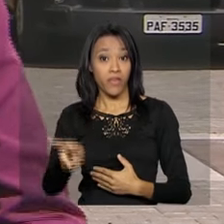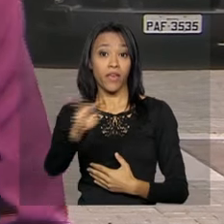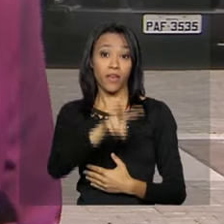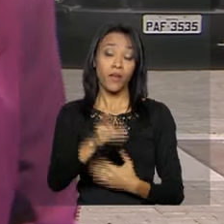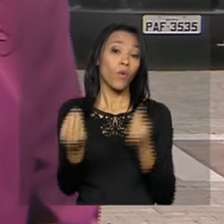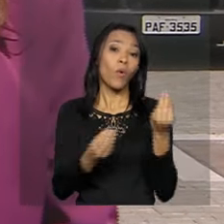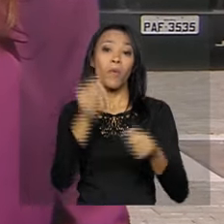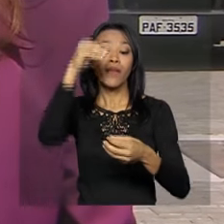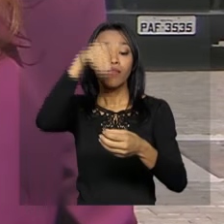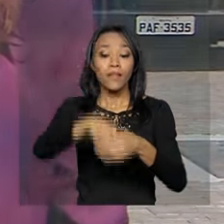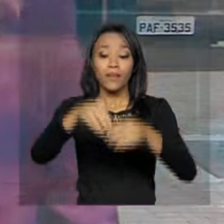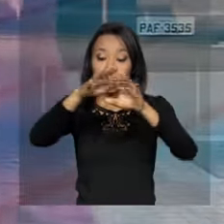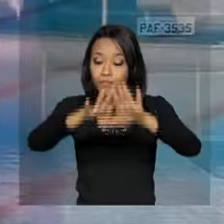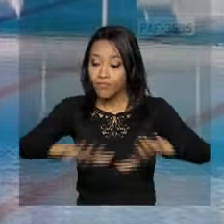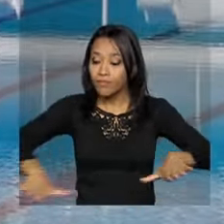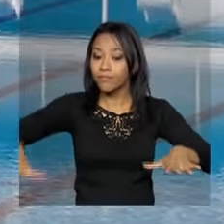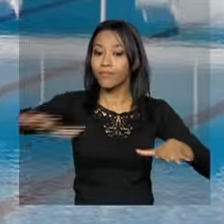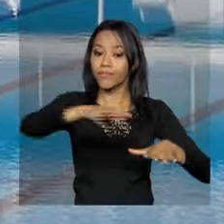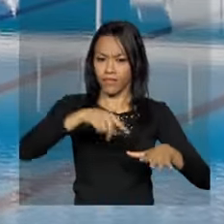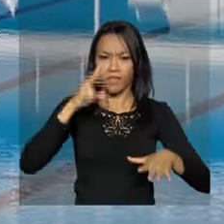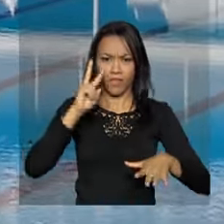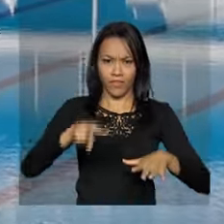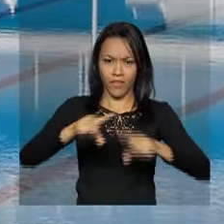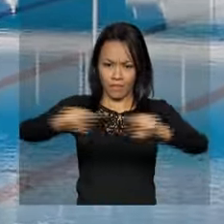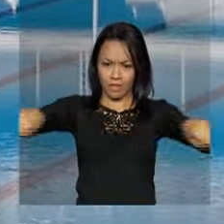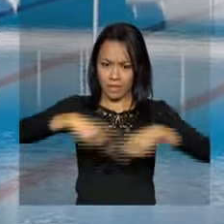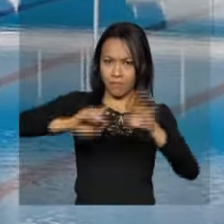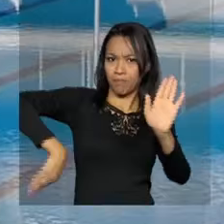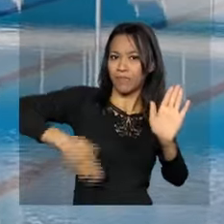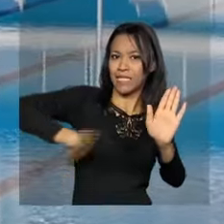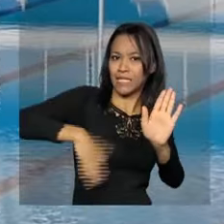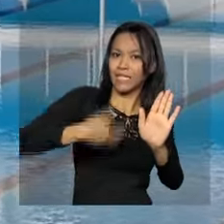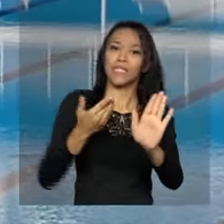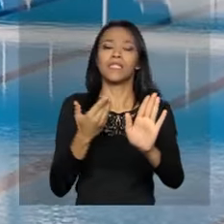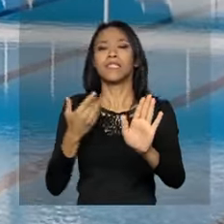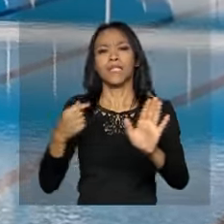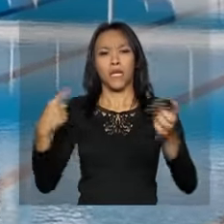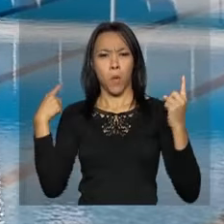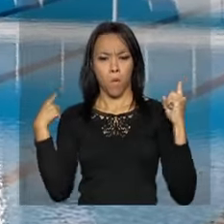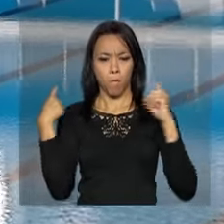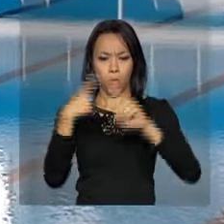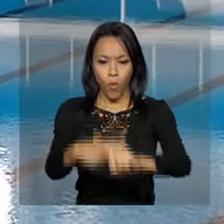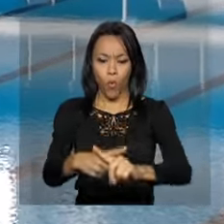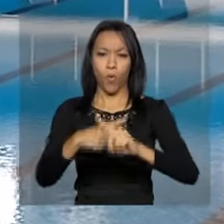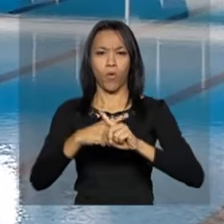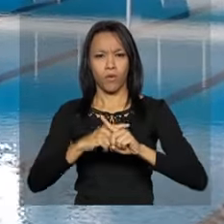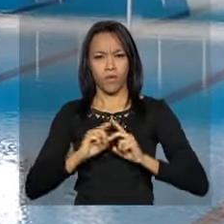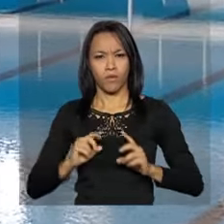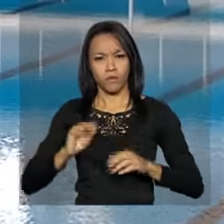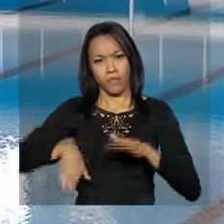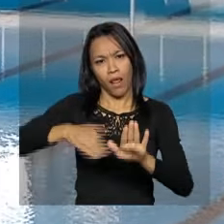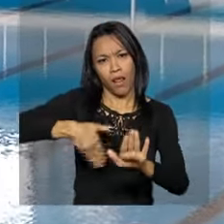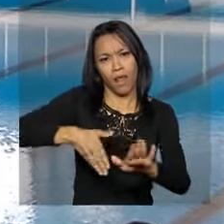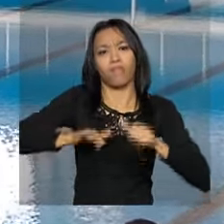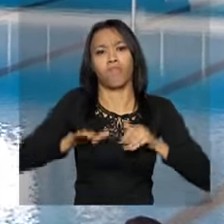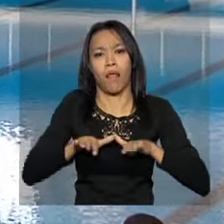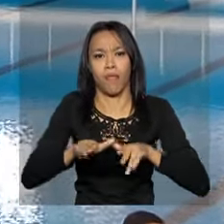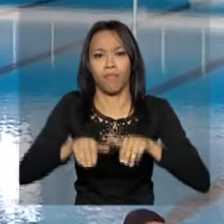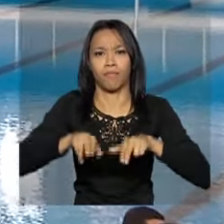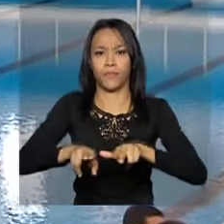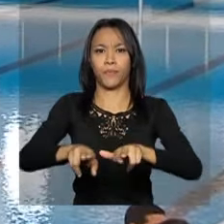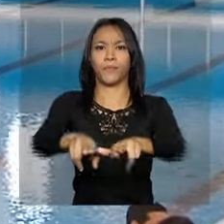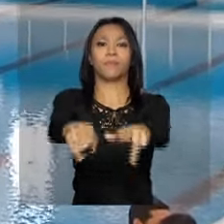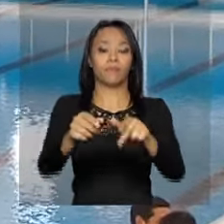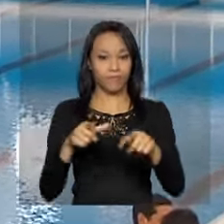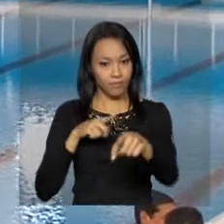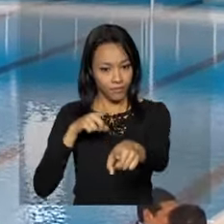de dentro da arena. Ela conta com essa piscina aí, que é a piscina para as disputas, para as provas. Tem outra também para o aquecimento dos atletas.